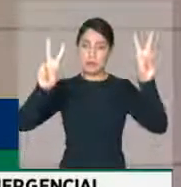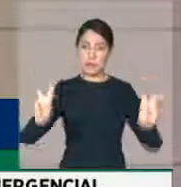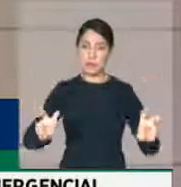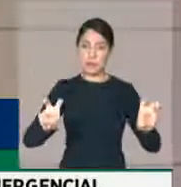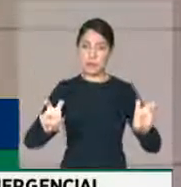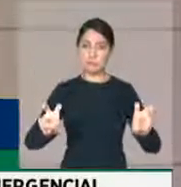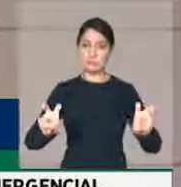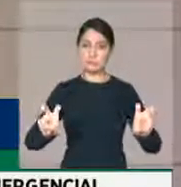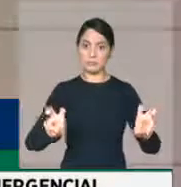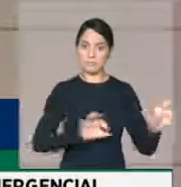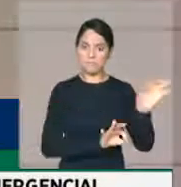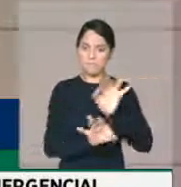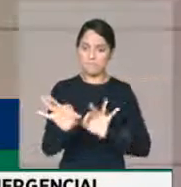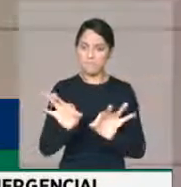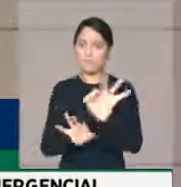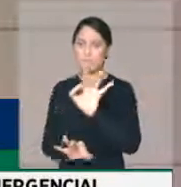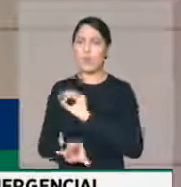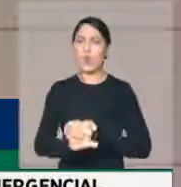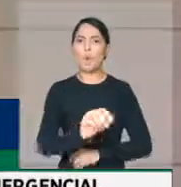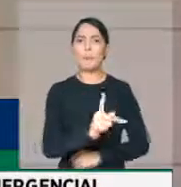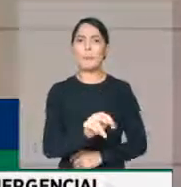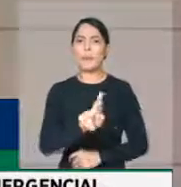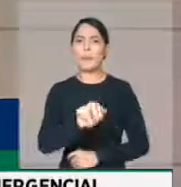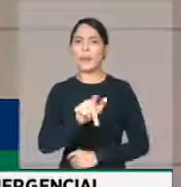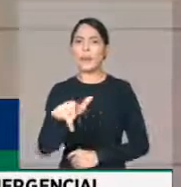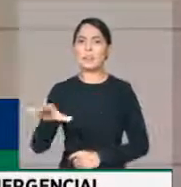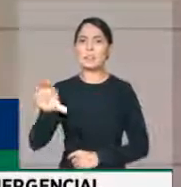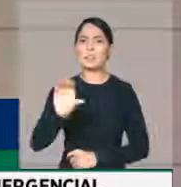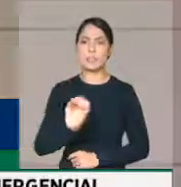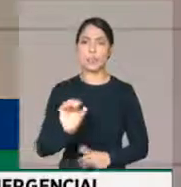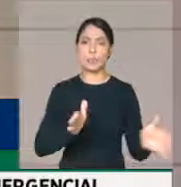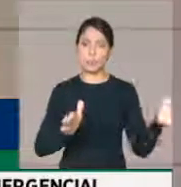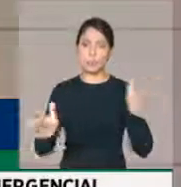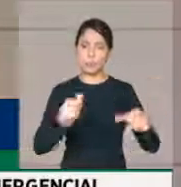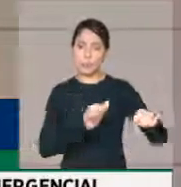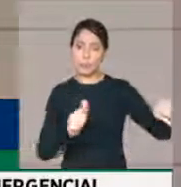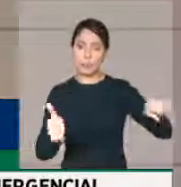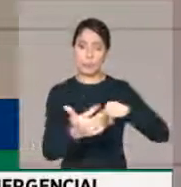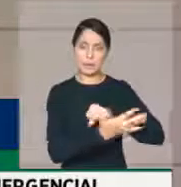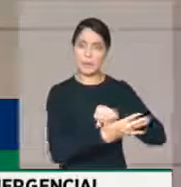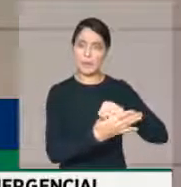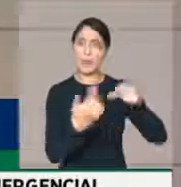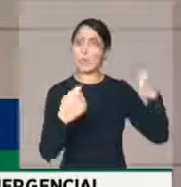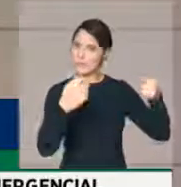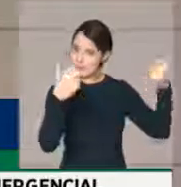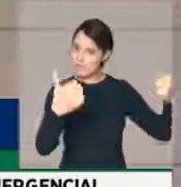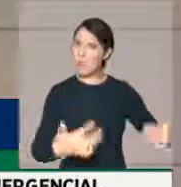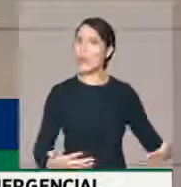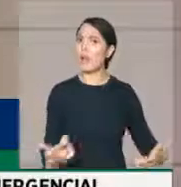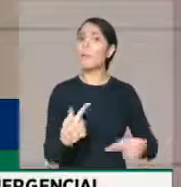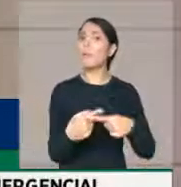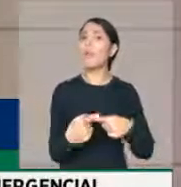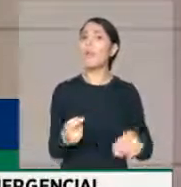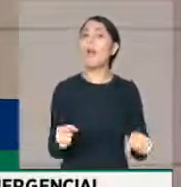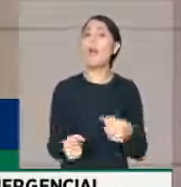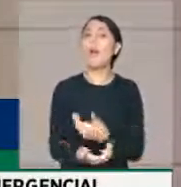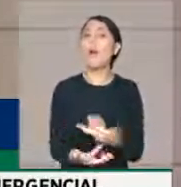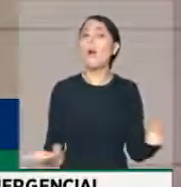suspensão das operações, a não ser que haja causa justificada durante a pandemia. Isso porque, presidente,